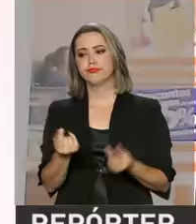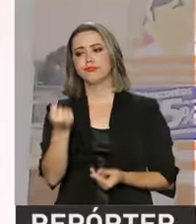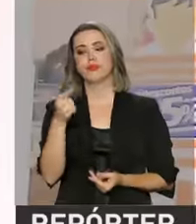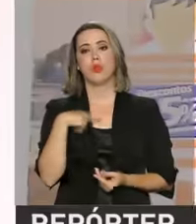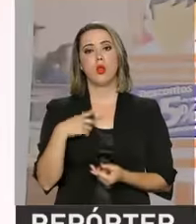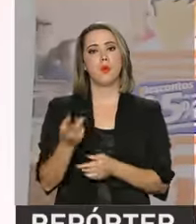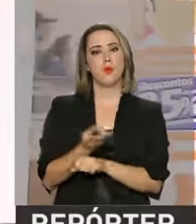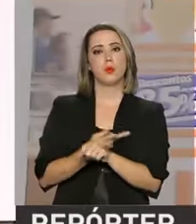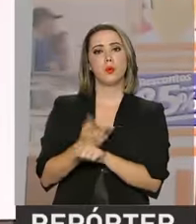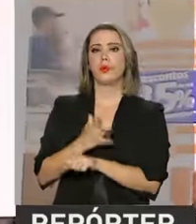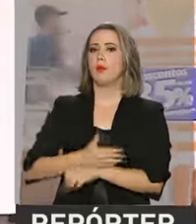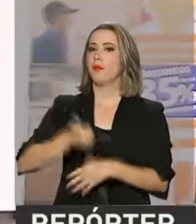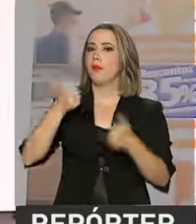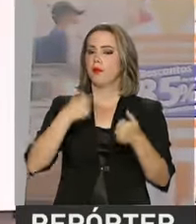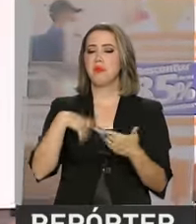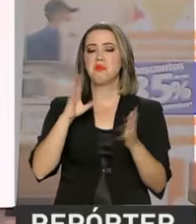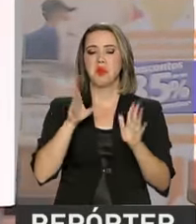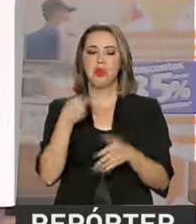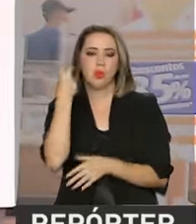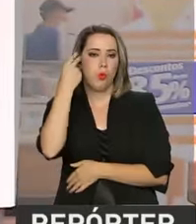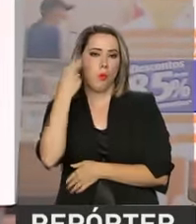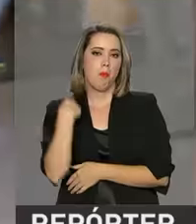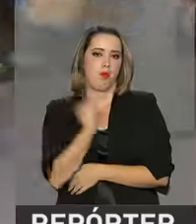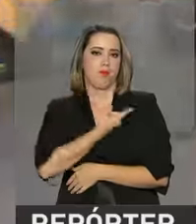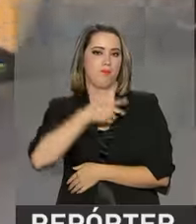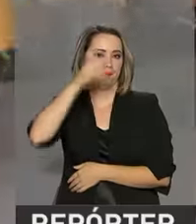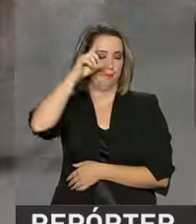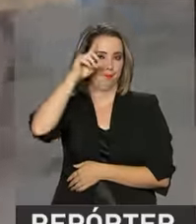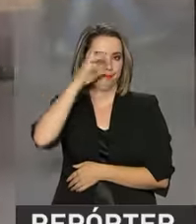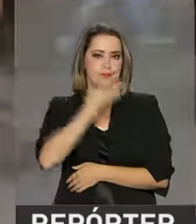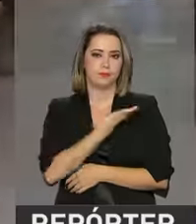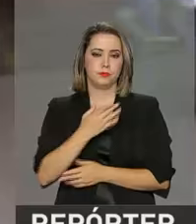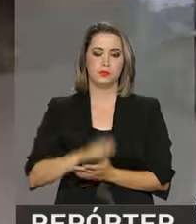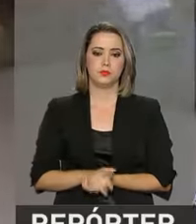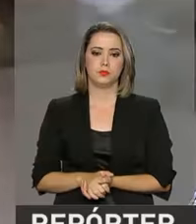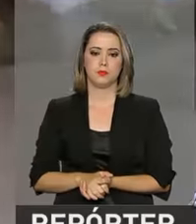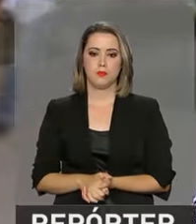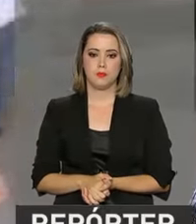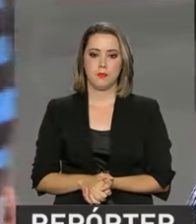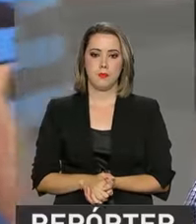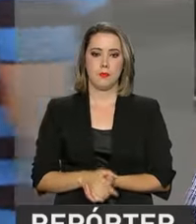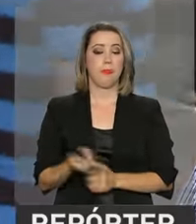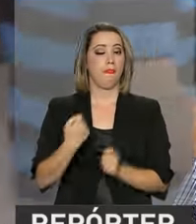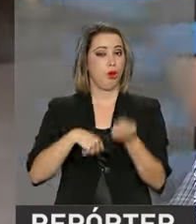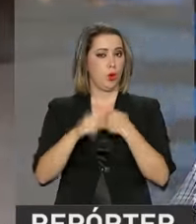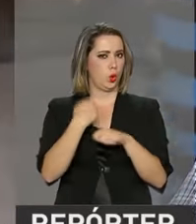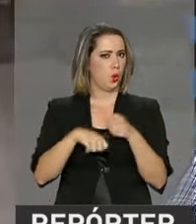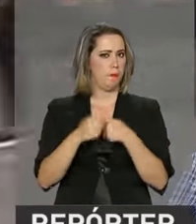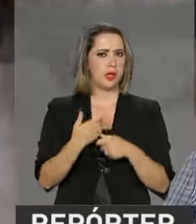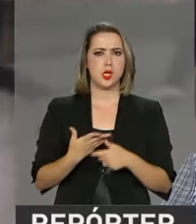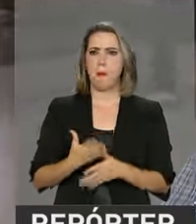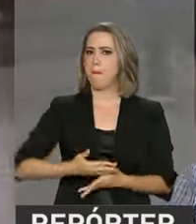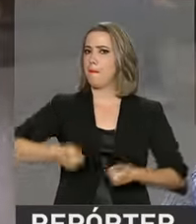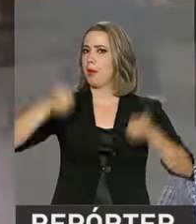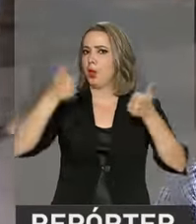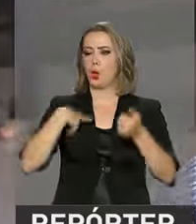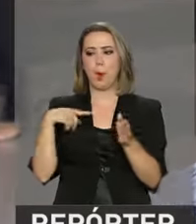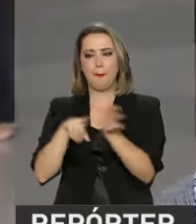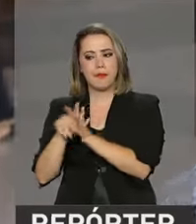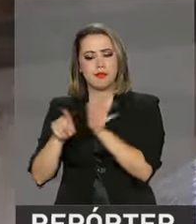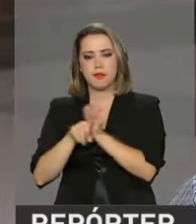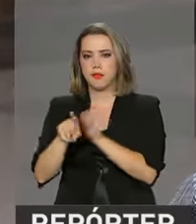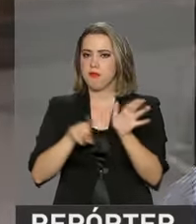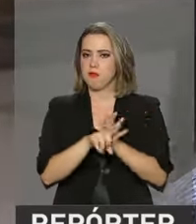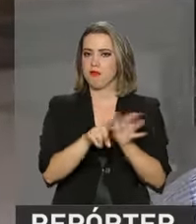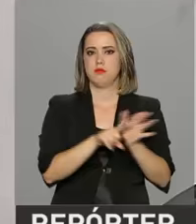faz parte do dia a dia das pessoas quando se trata de economia quanto mais você pesquisar